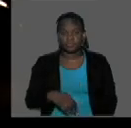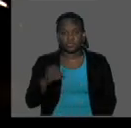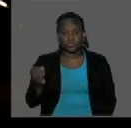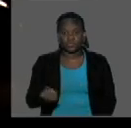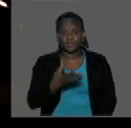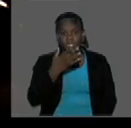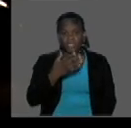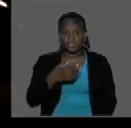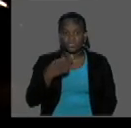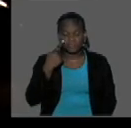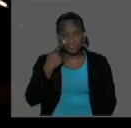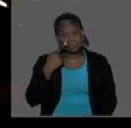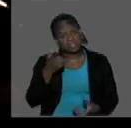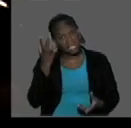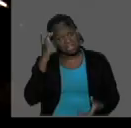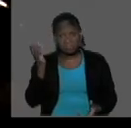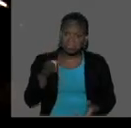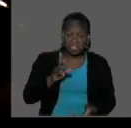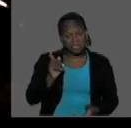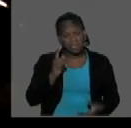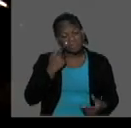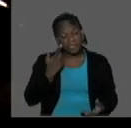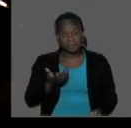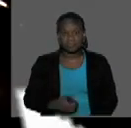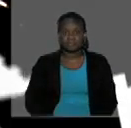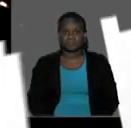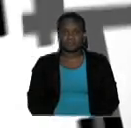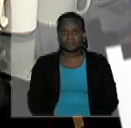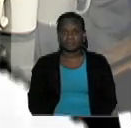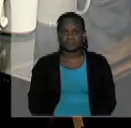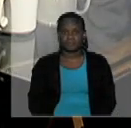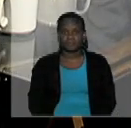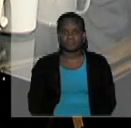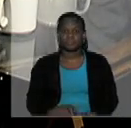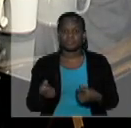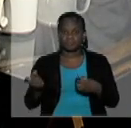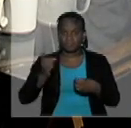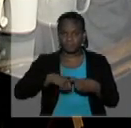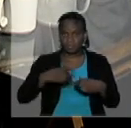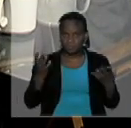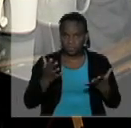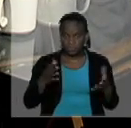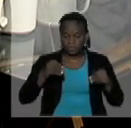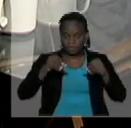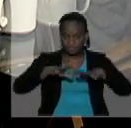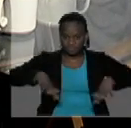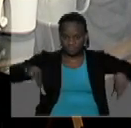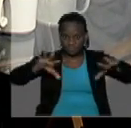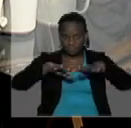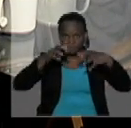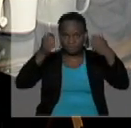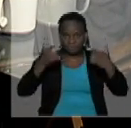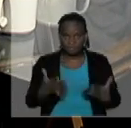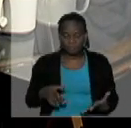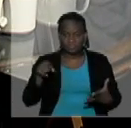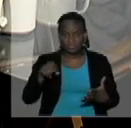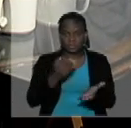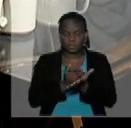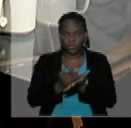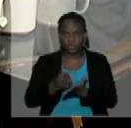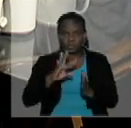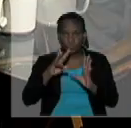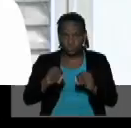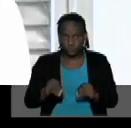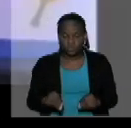uma novidade aqui para o senhor. Não sei se é tão novidade assim, mas enfim. Voltar hoje a esse terreiro é dizer que aqui